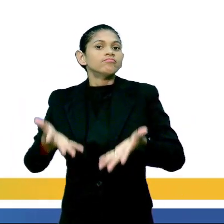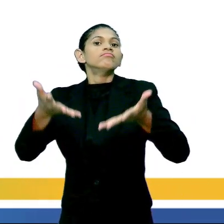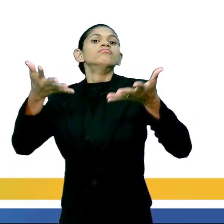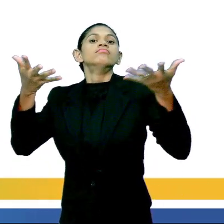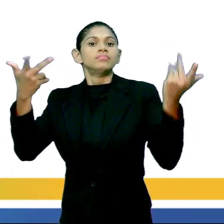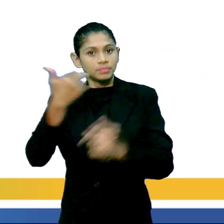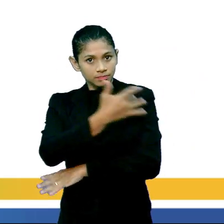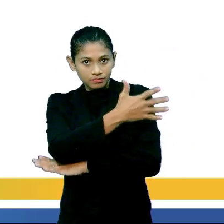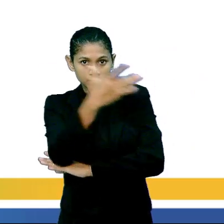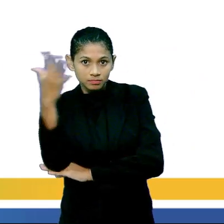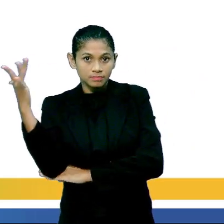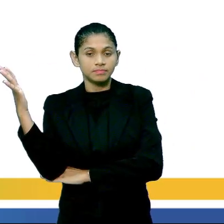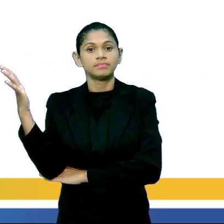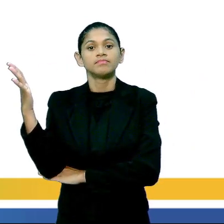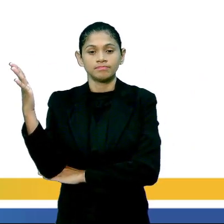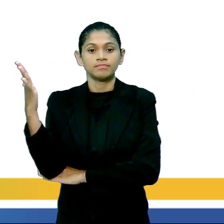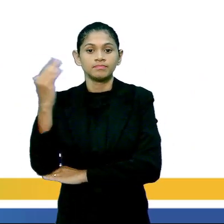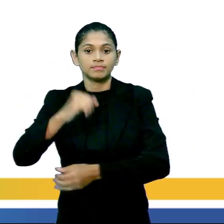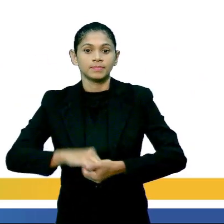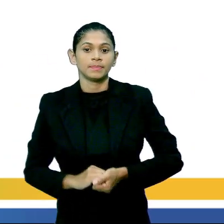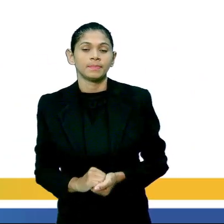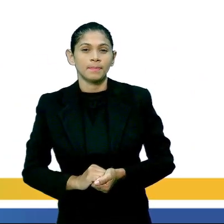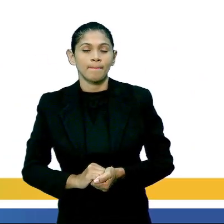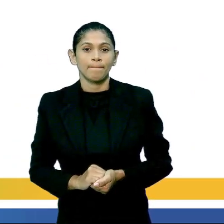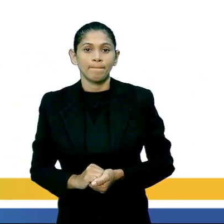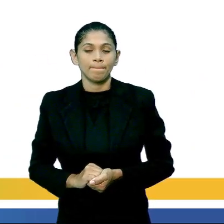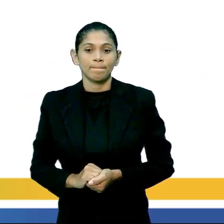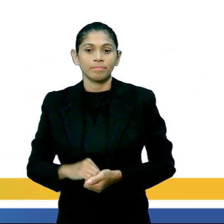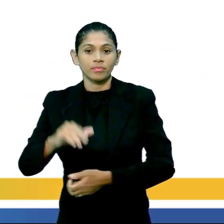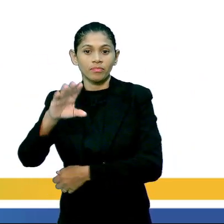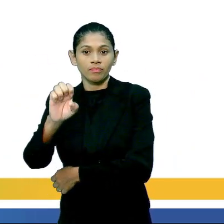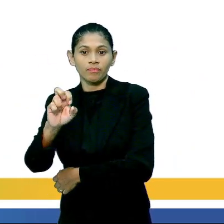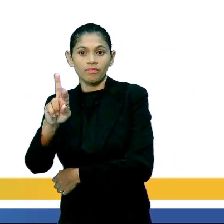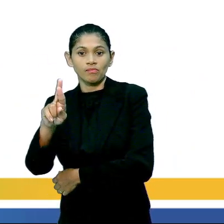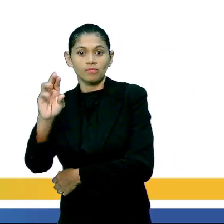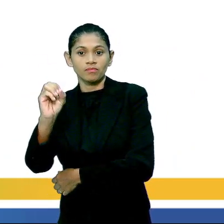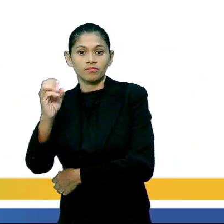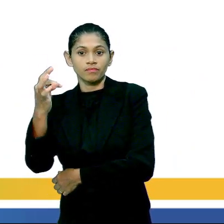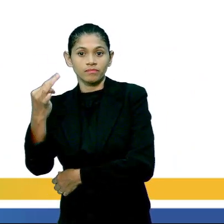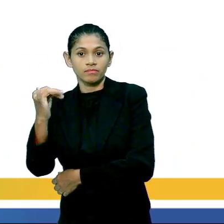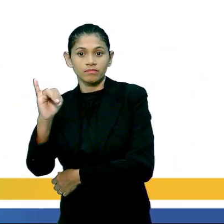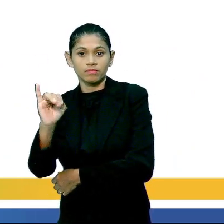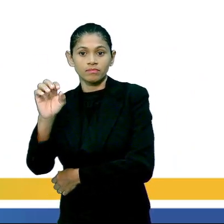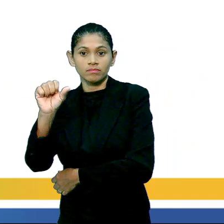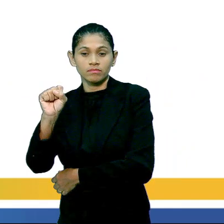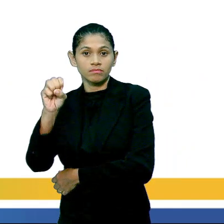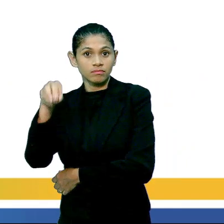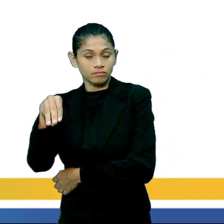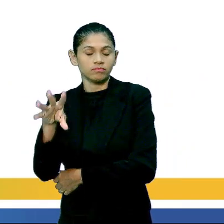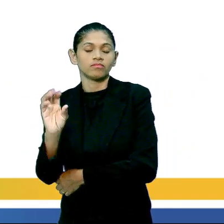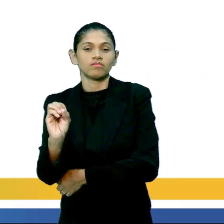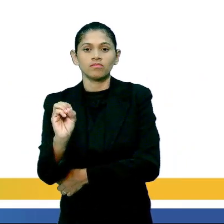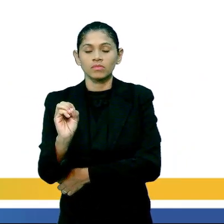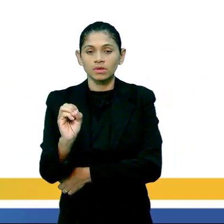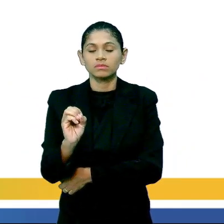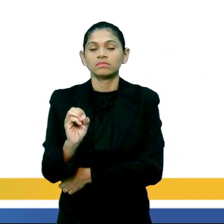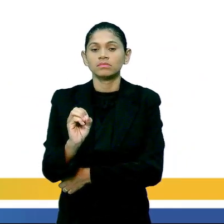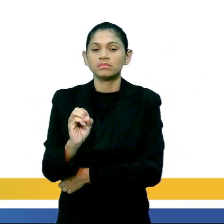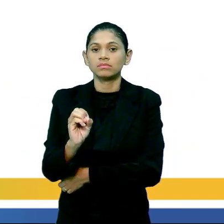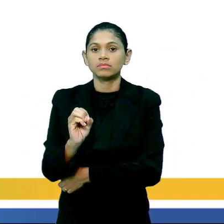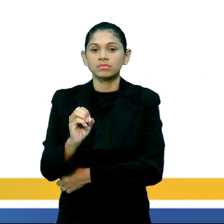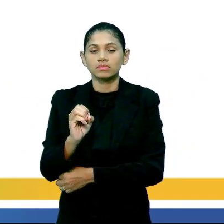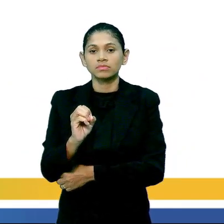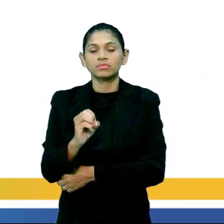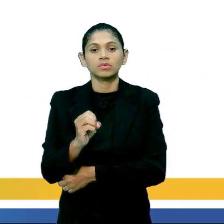O condoreirismo eu já abordei aqui com vocês. E esse erotismo é aquela produção literária mais erotizada mesmo,